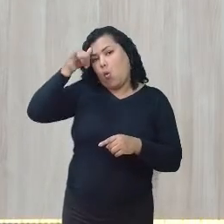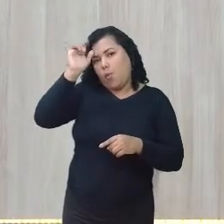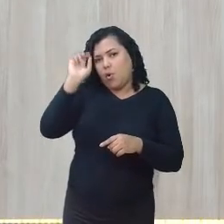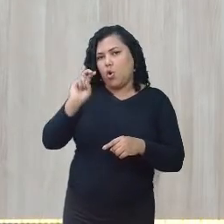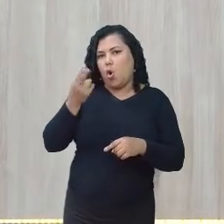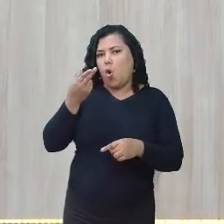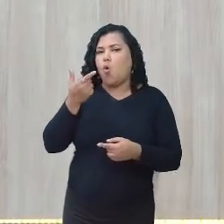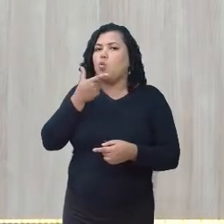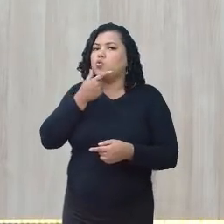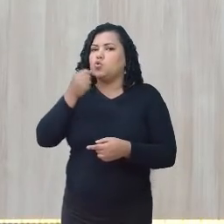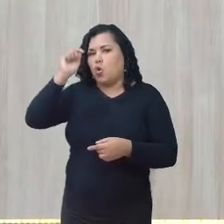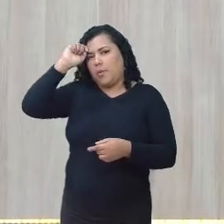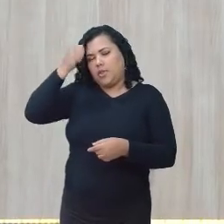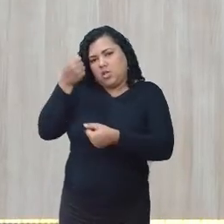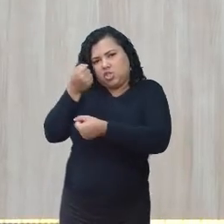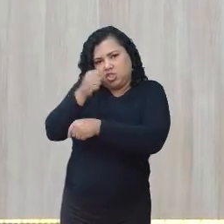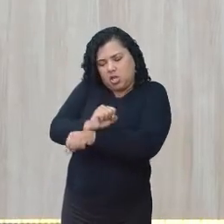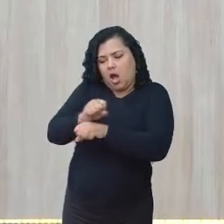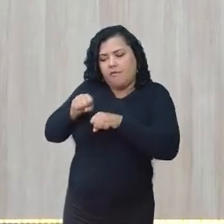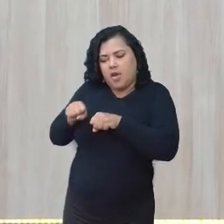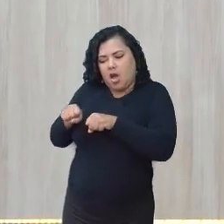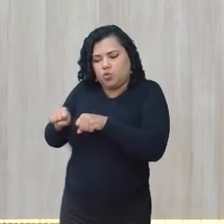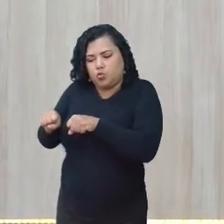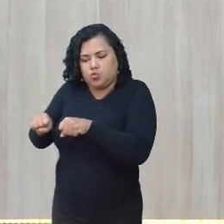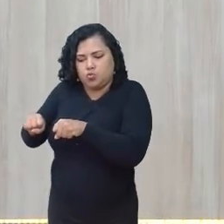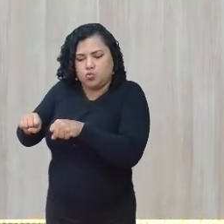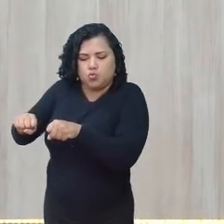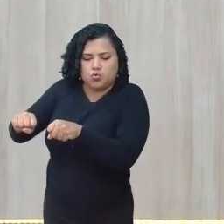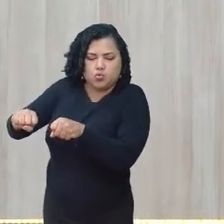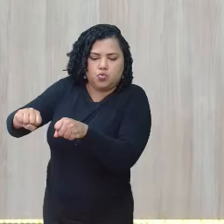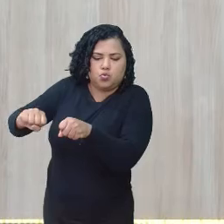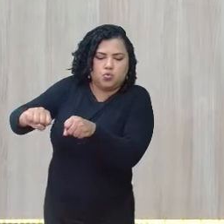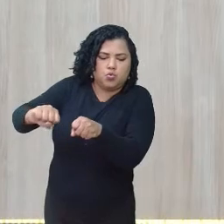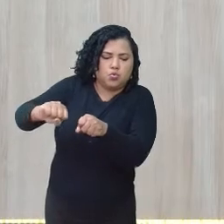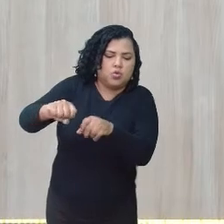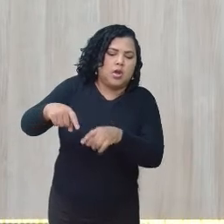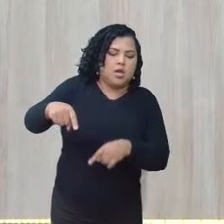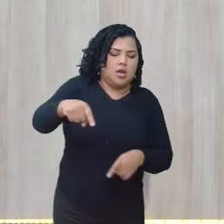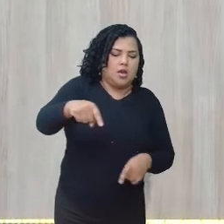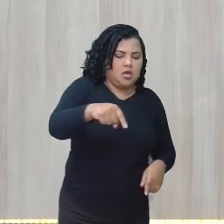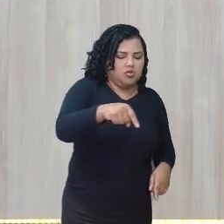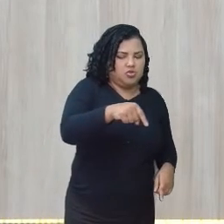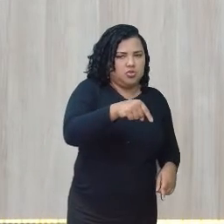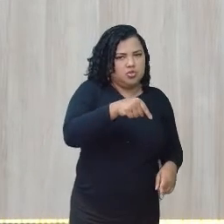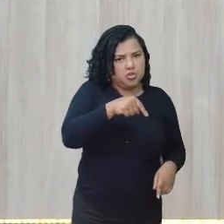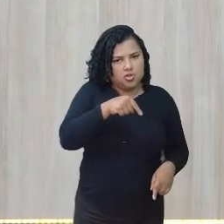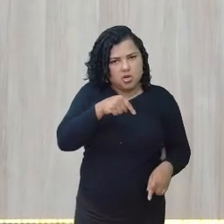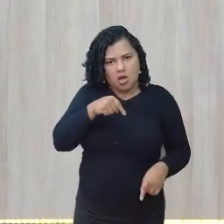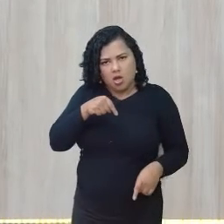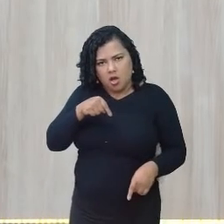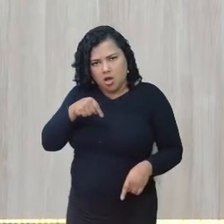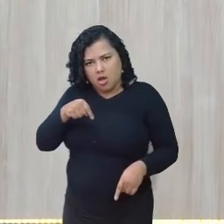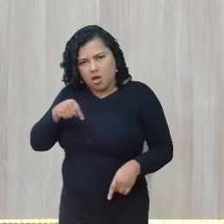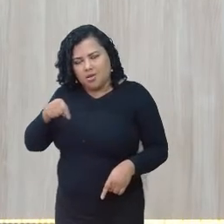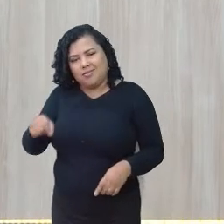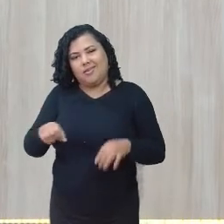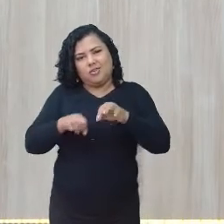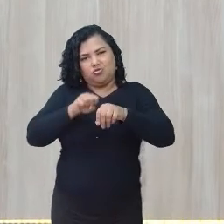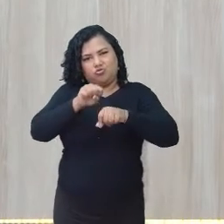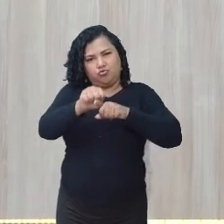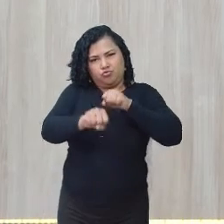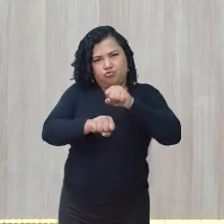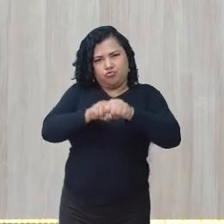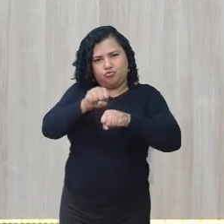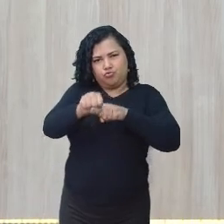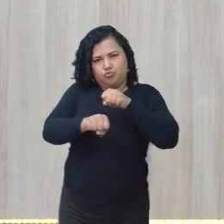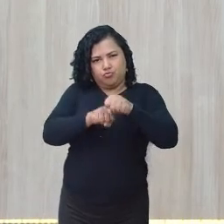aquela rodana, né, eles saíam girando a rodana, né, que iria acionar